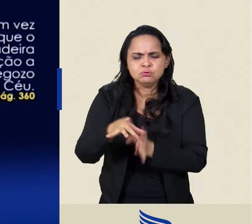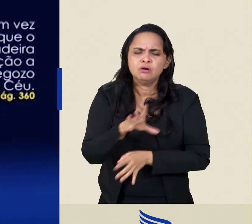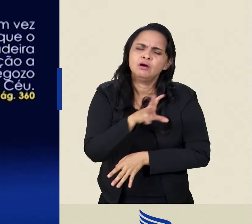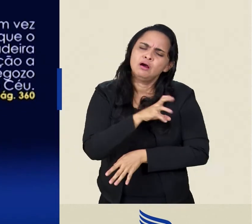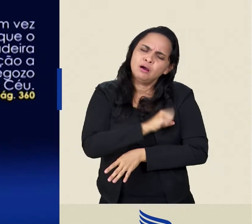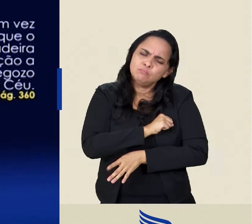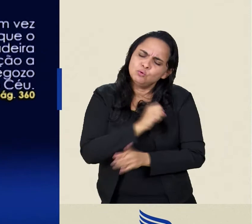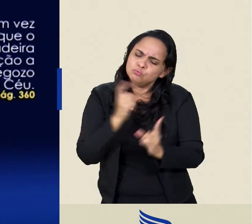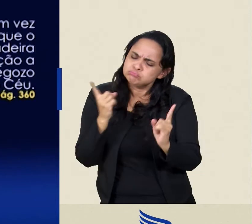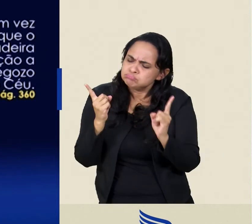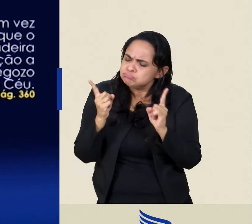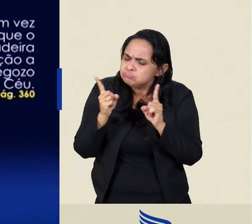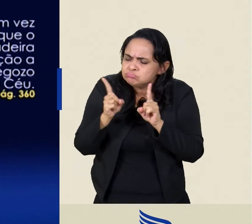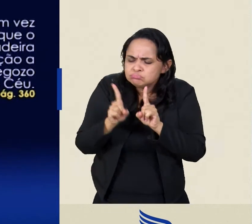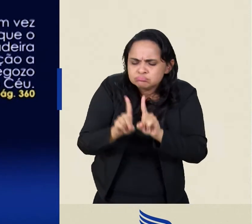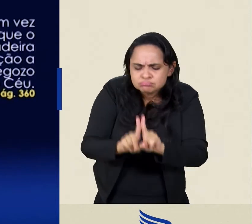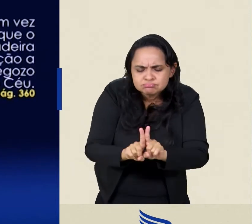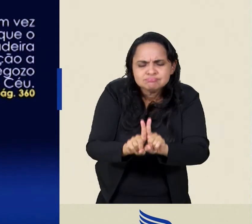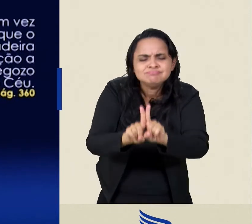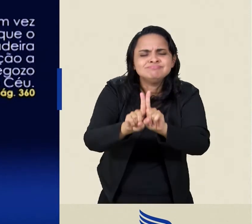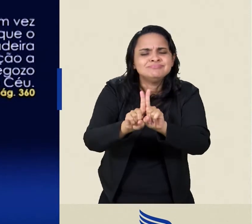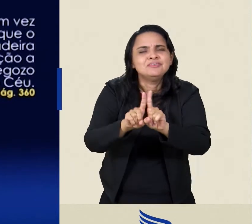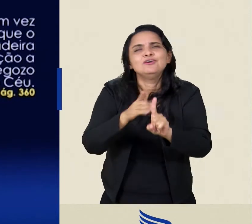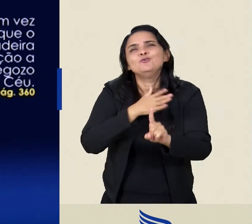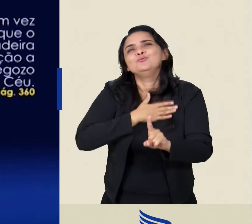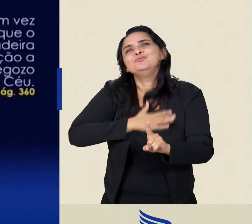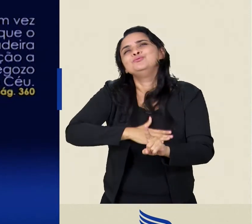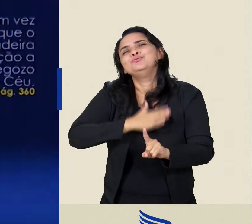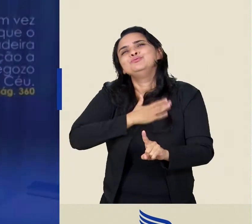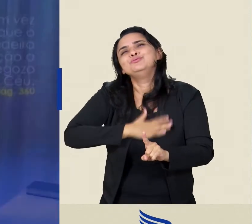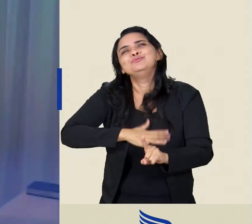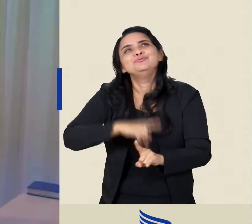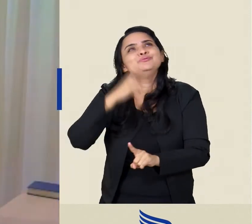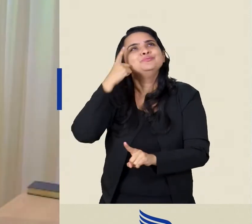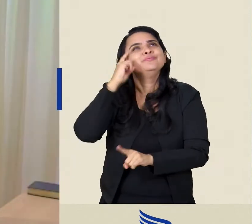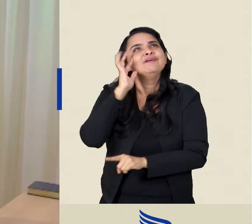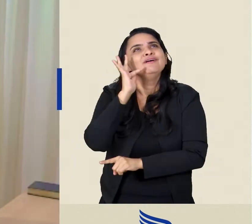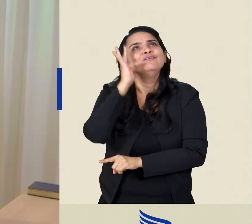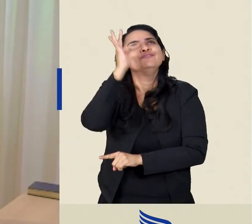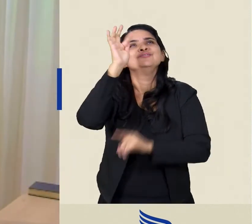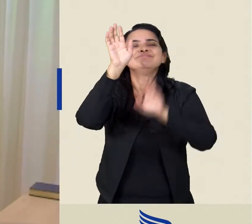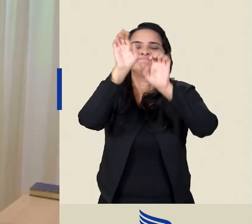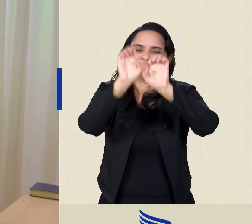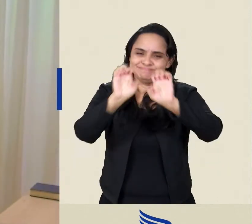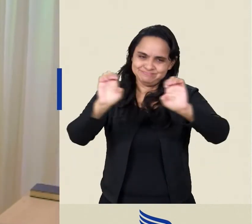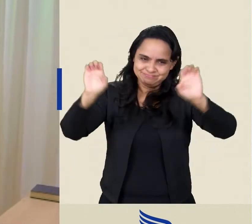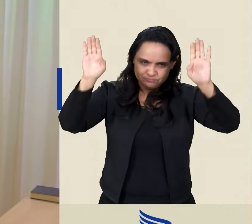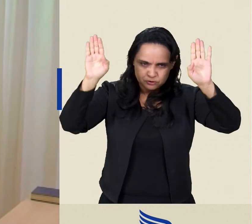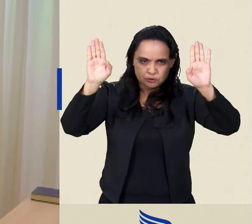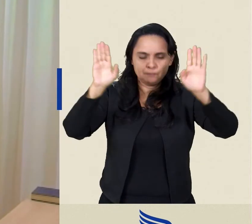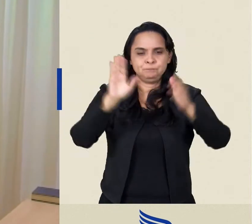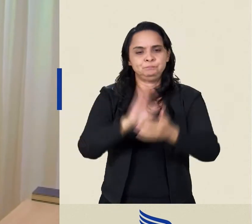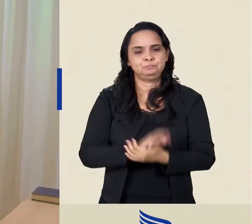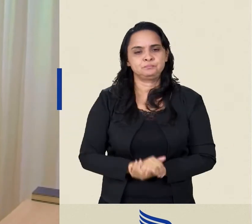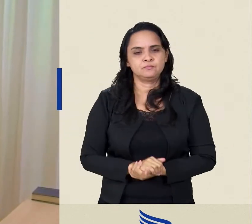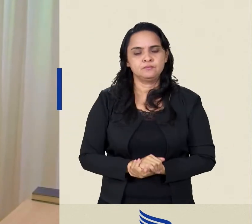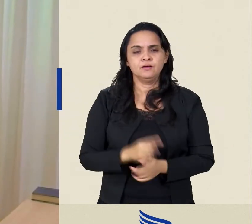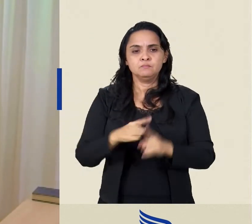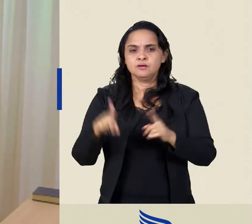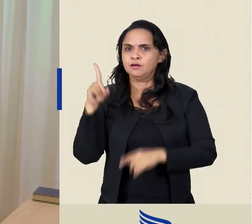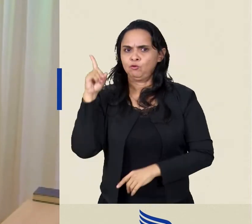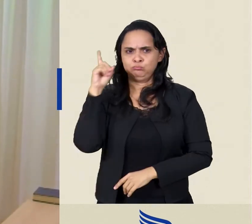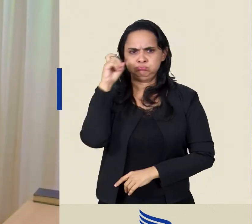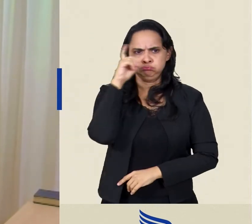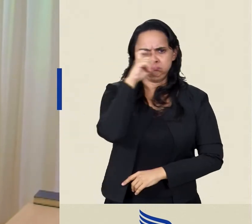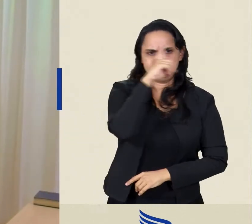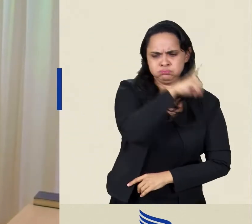coração a coração, é um antigozo das alegrias do céu. Mesmo surgindo dificuldades, o casal